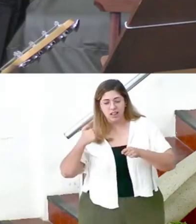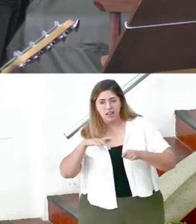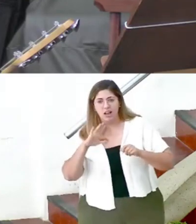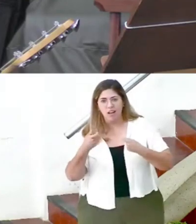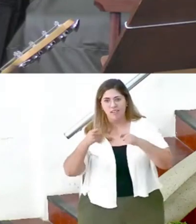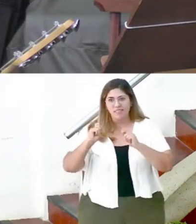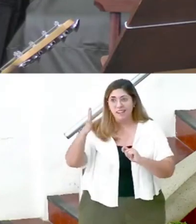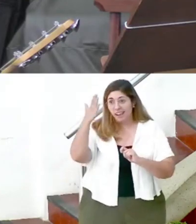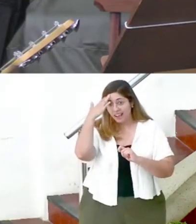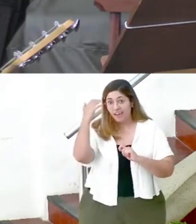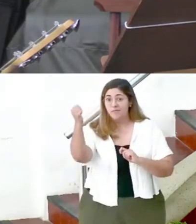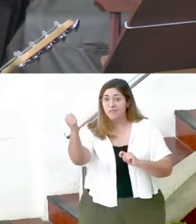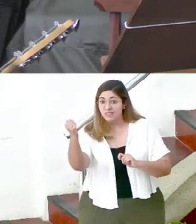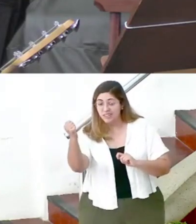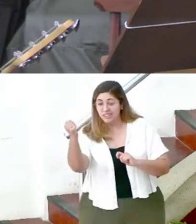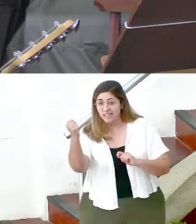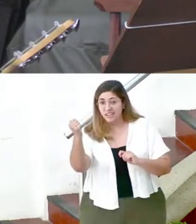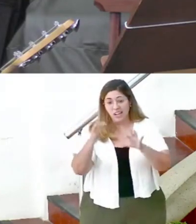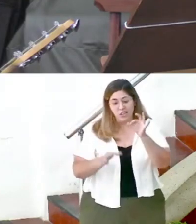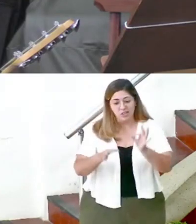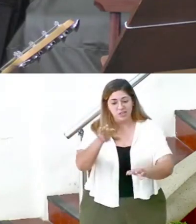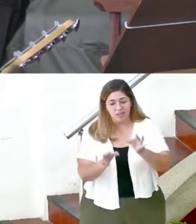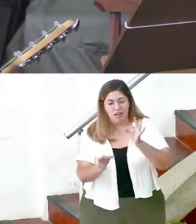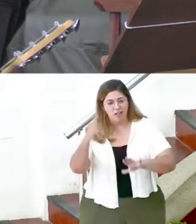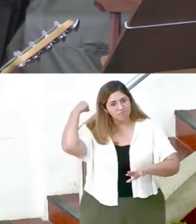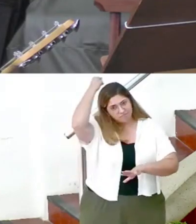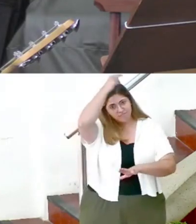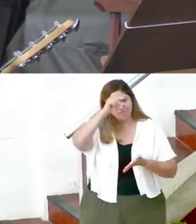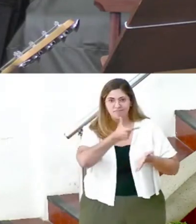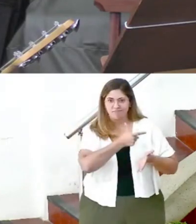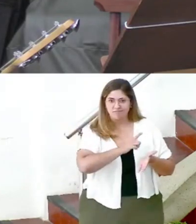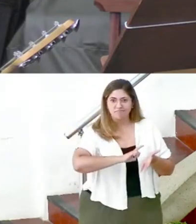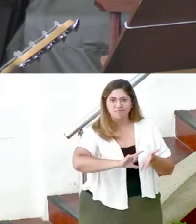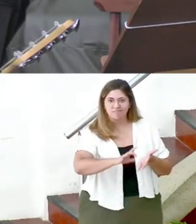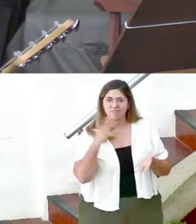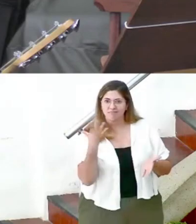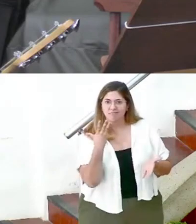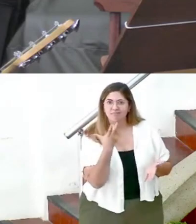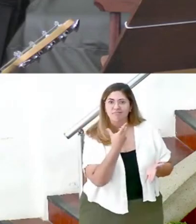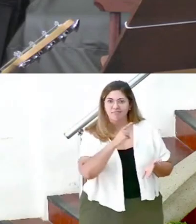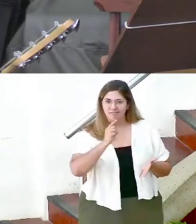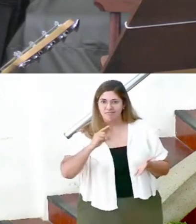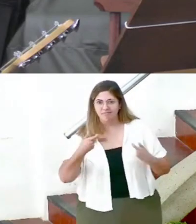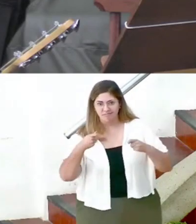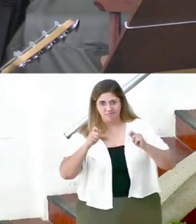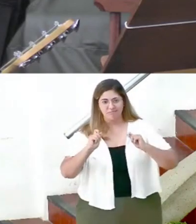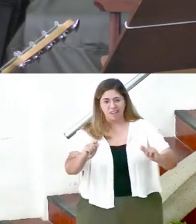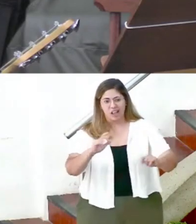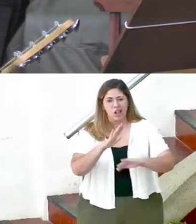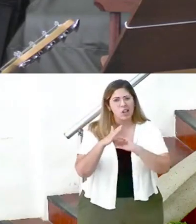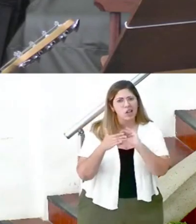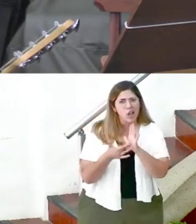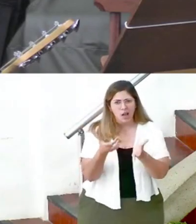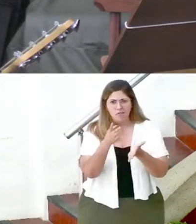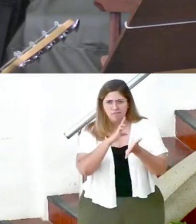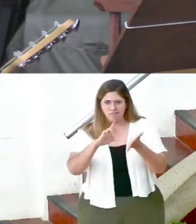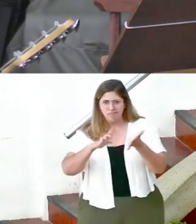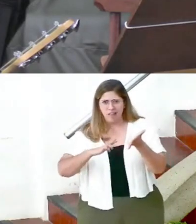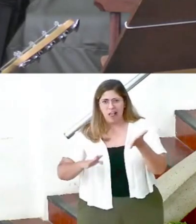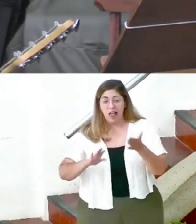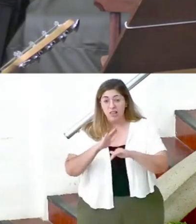sabedoria e justiça e santificação e redenção, para que, como está escrito, aquele que se